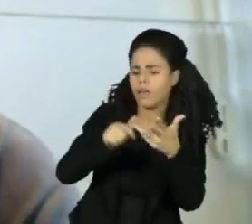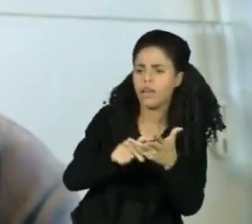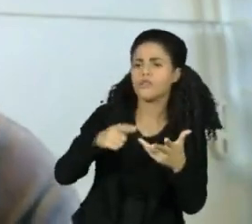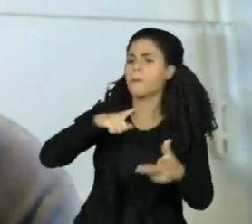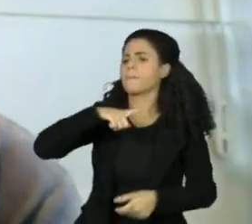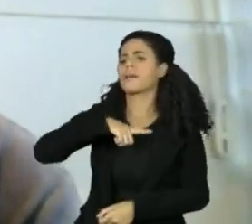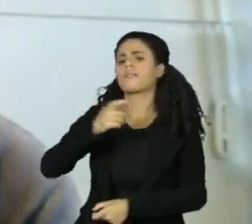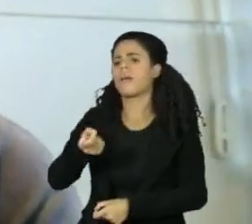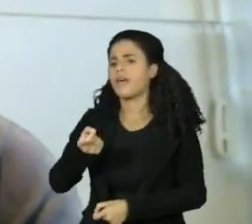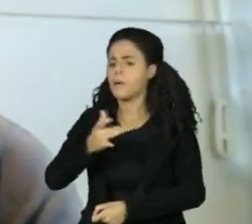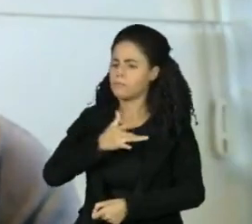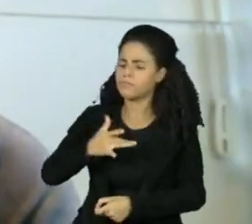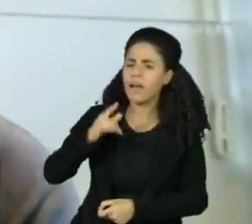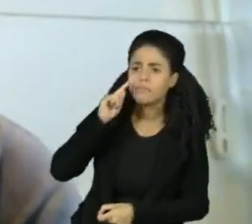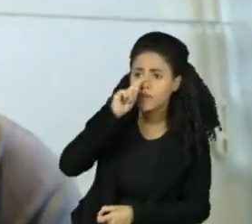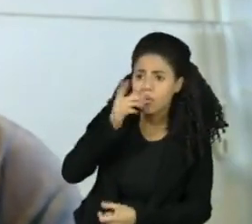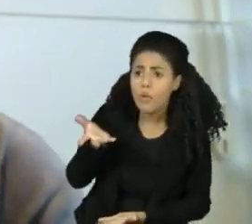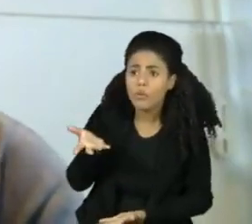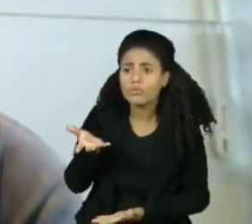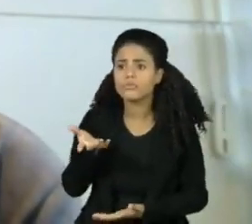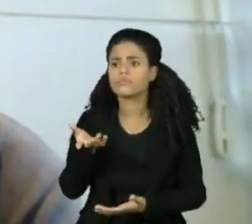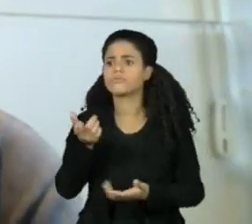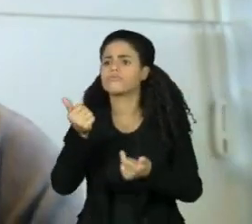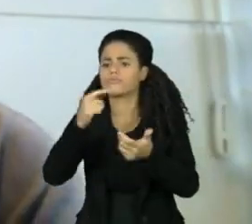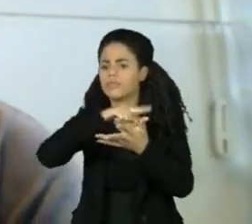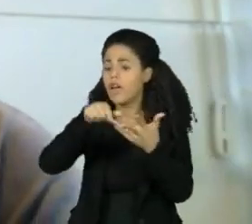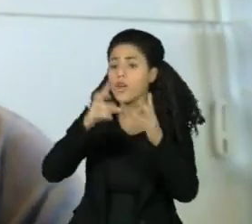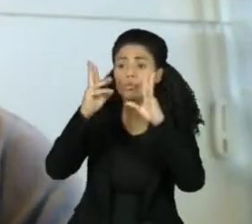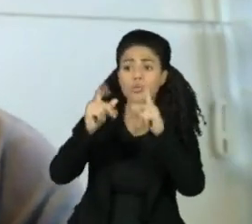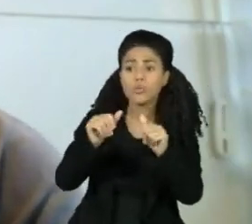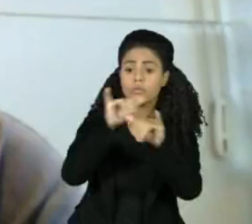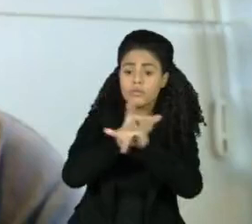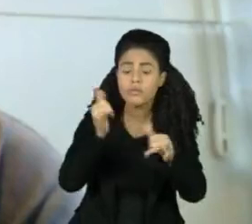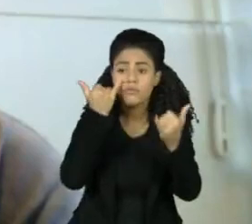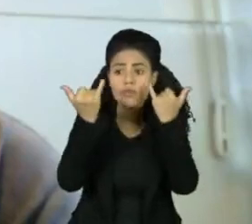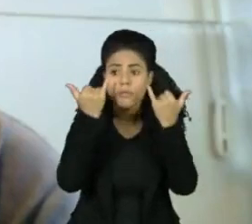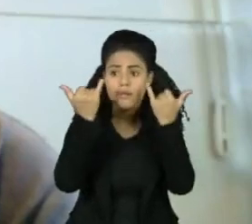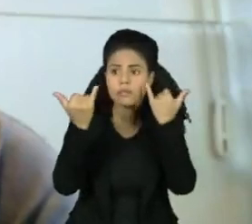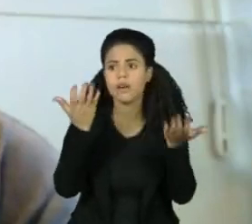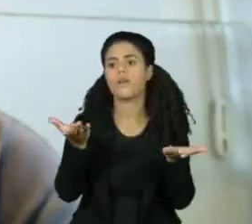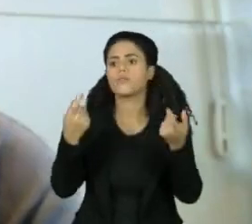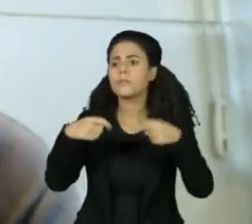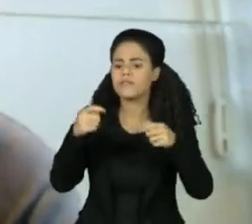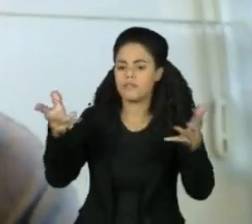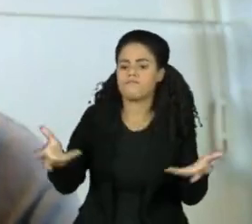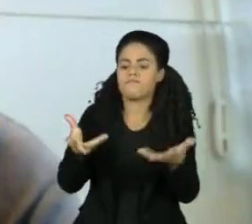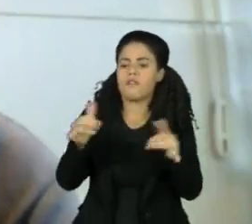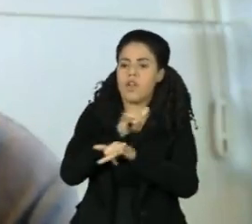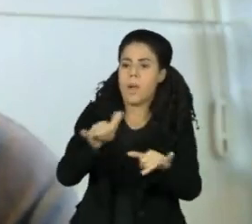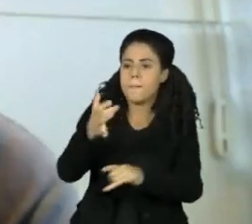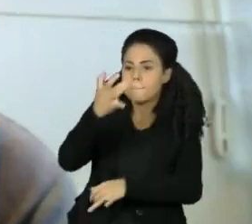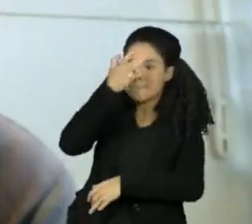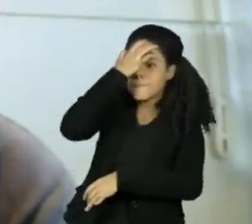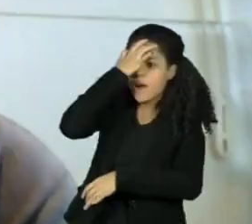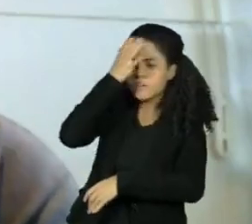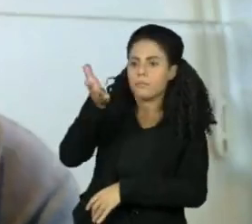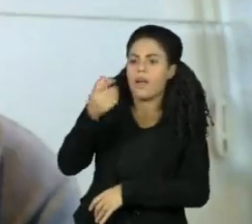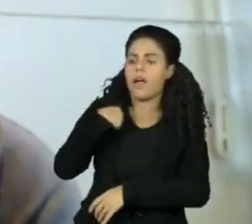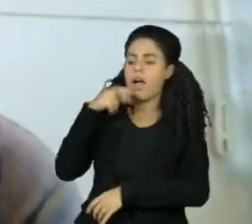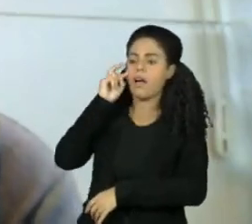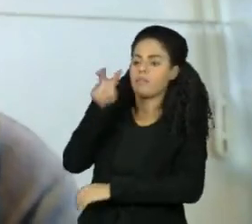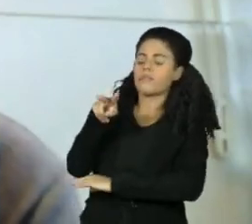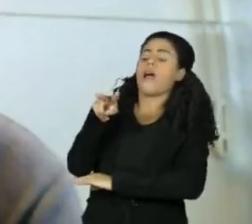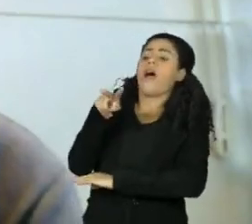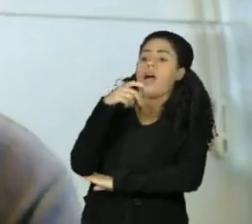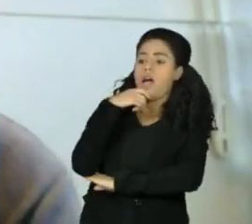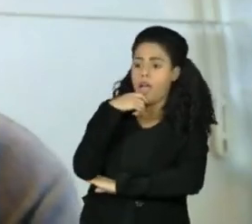pouco televisão, escuta muito pouco rádio, então a gente teria que estruturar uma campanha que atingisse o jovem onde o jovem